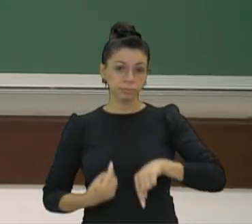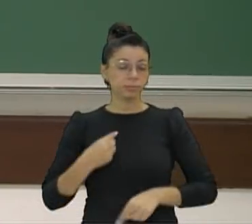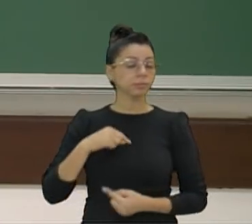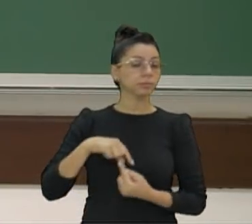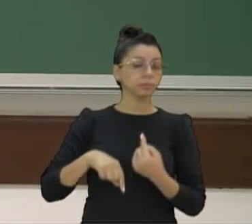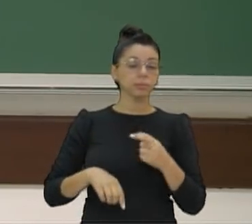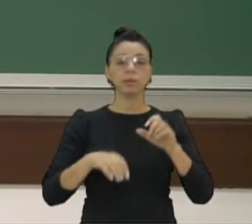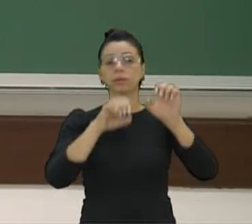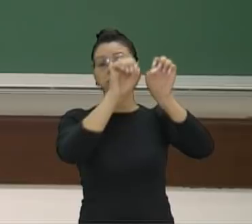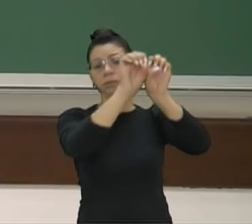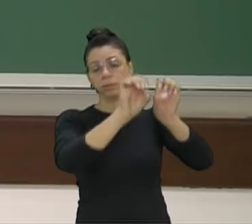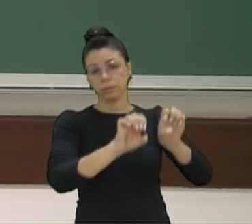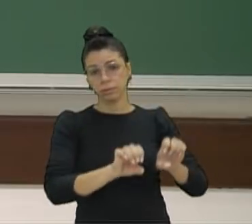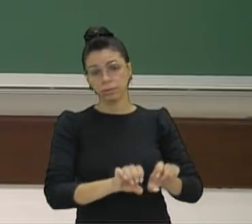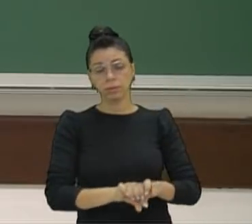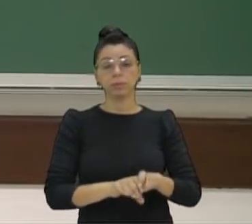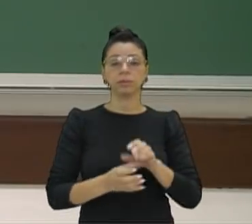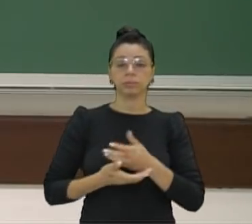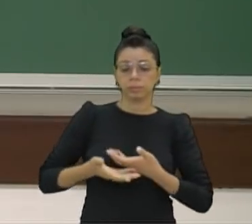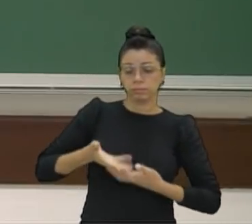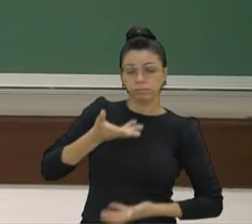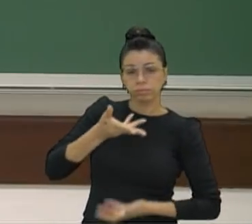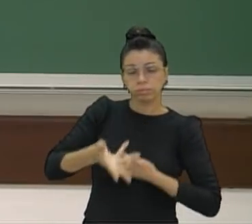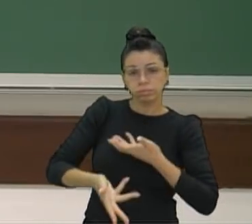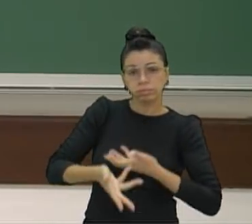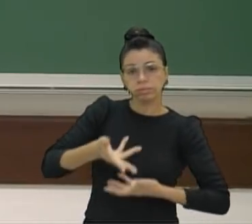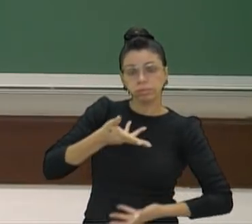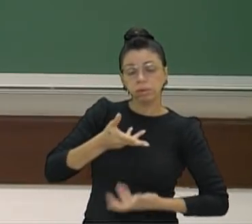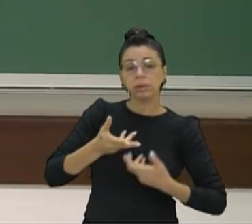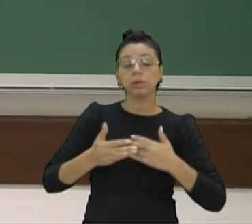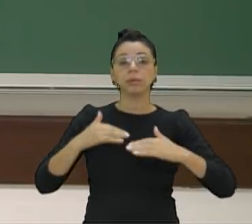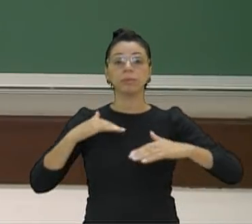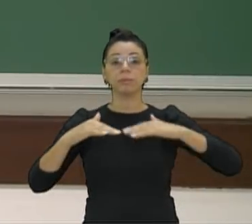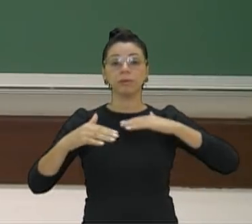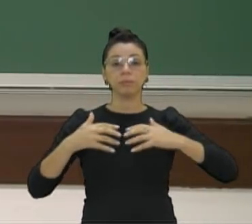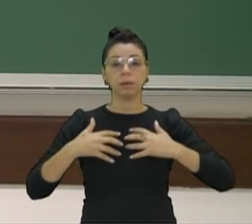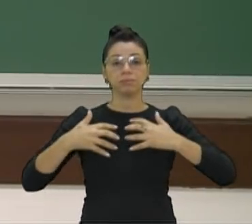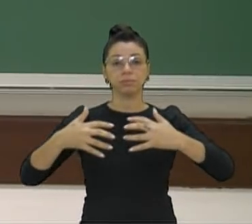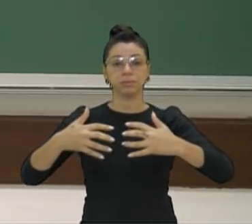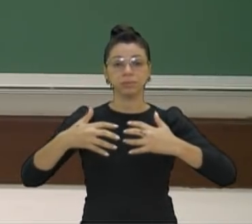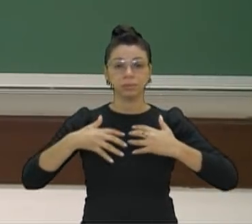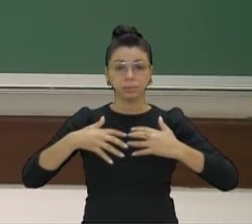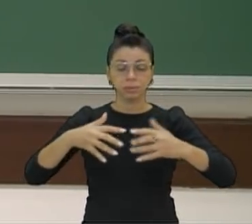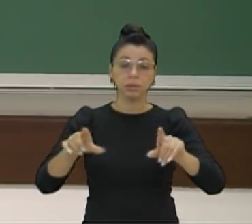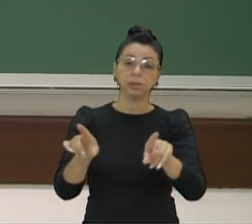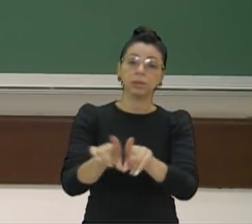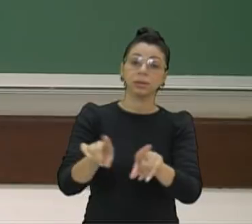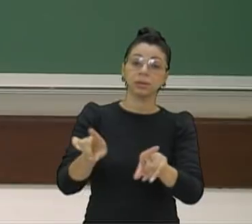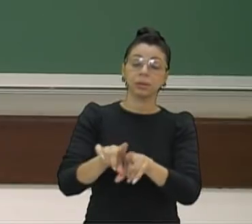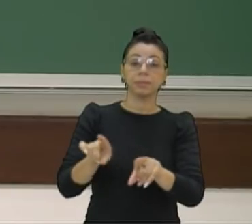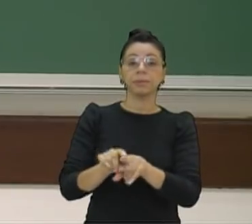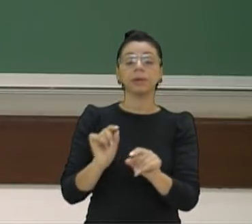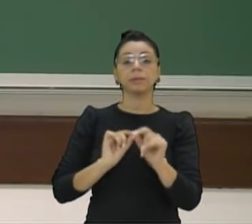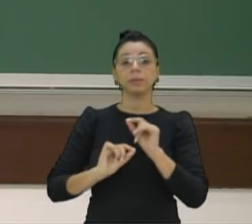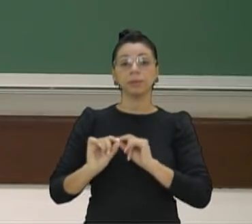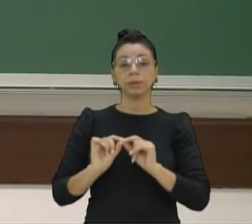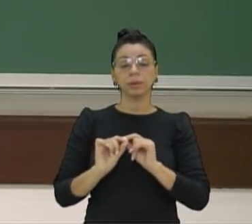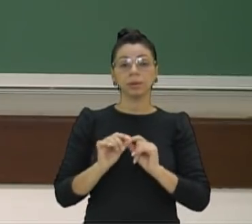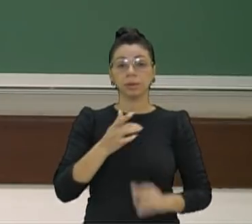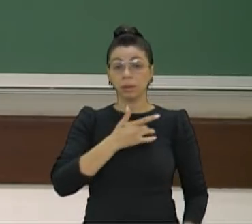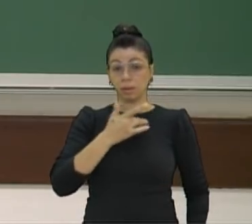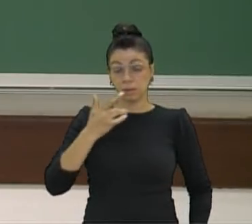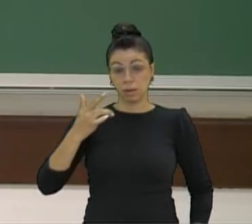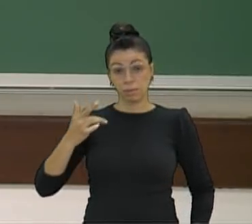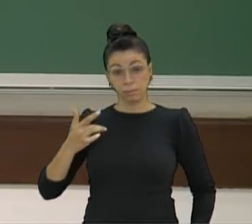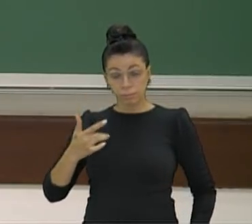as estruturas, as trocas gasosas, os movimentos da respiração, falamos também da saúde do sistema